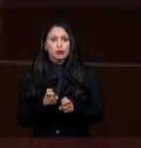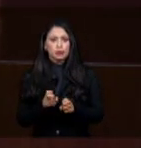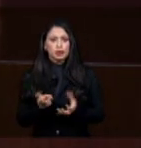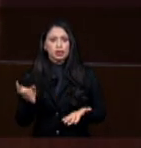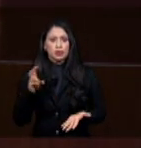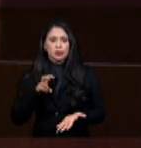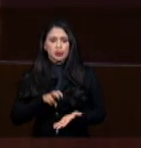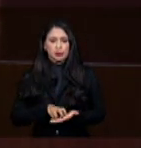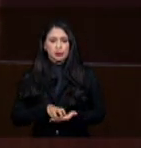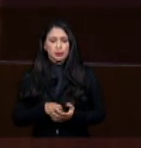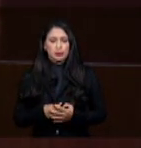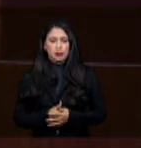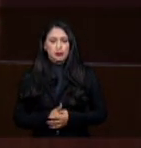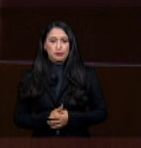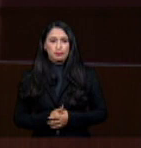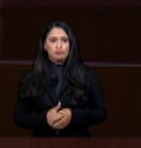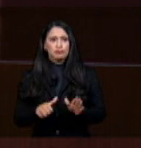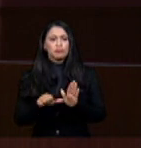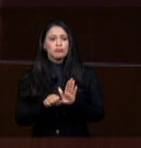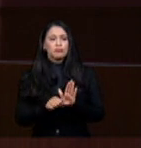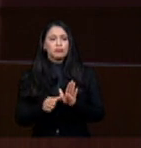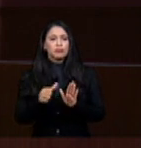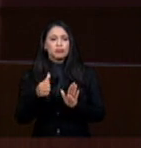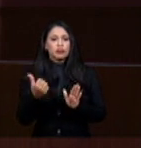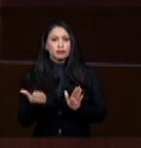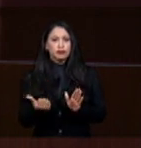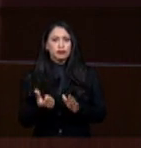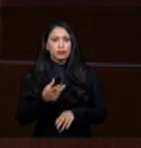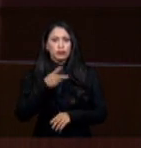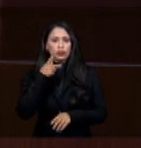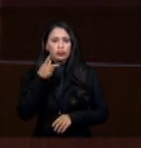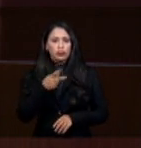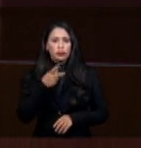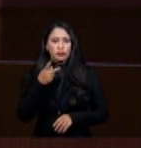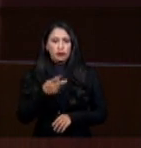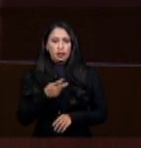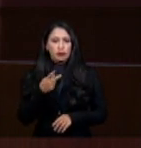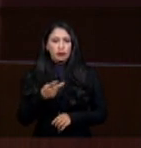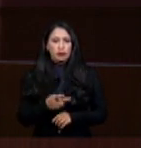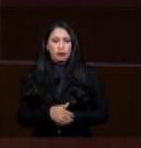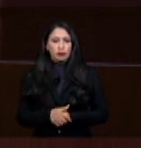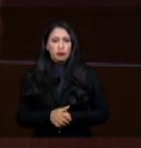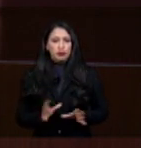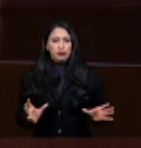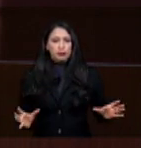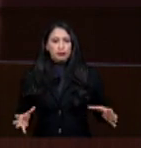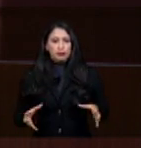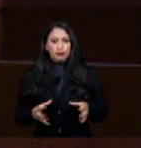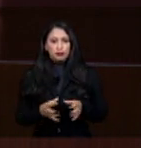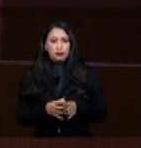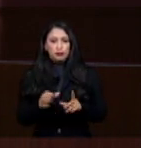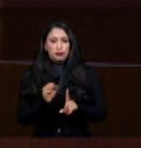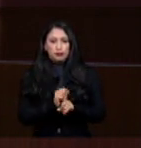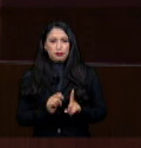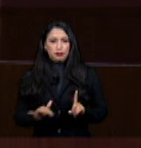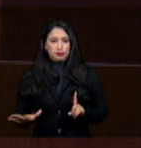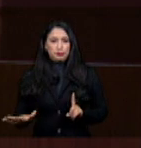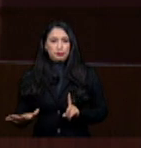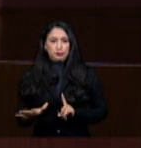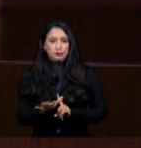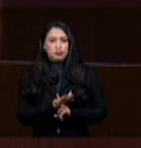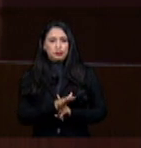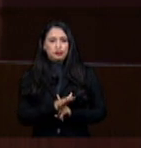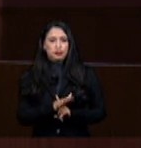nessa manhã Bom primeiramente é falar sobre o grupo social mais